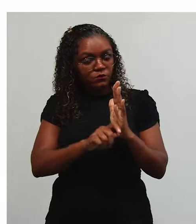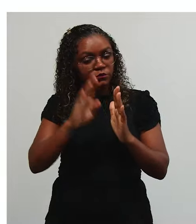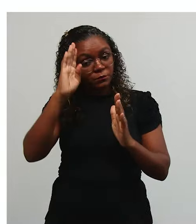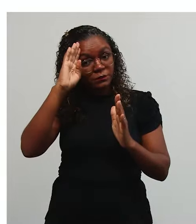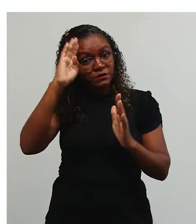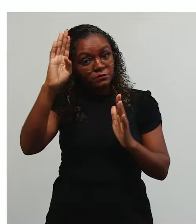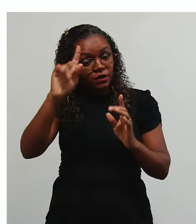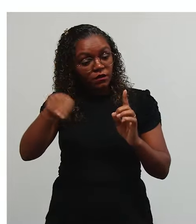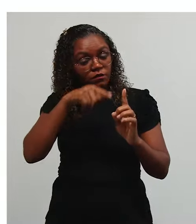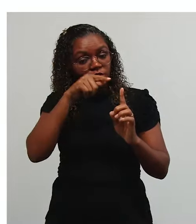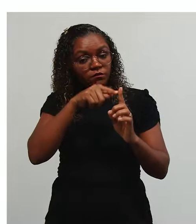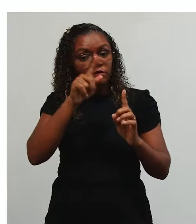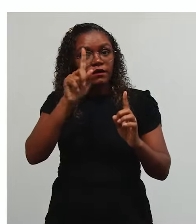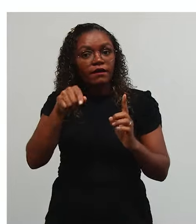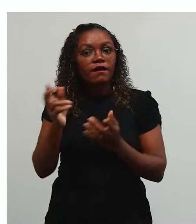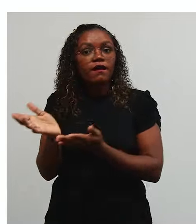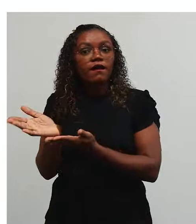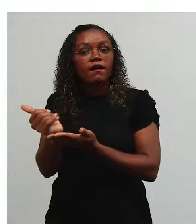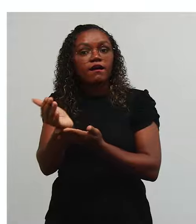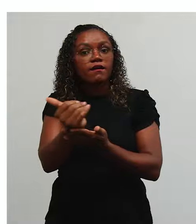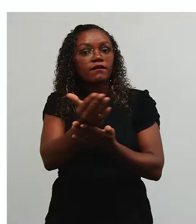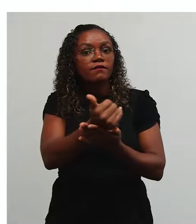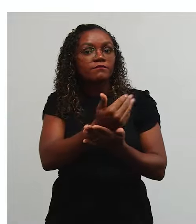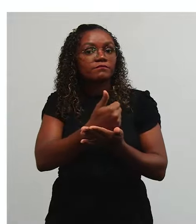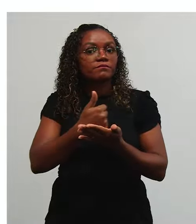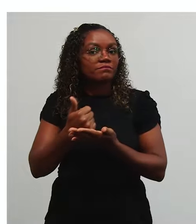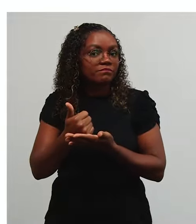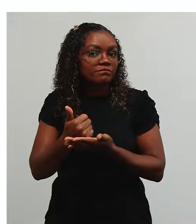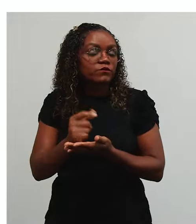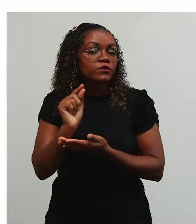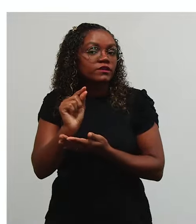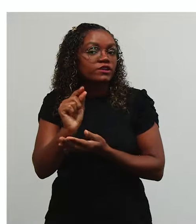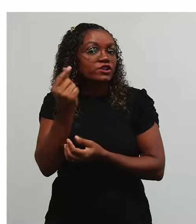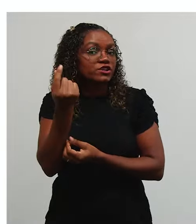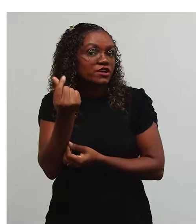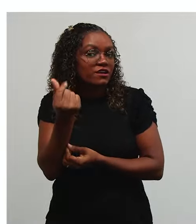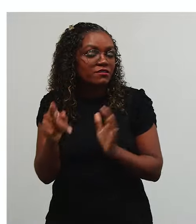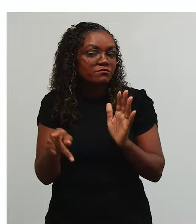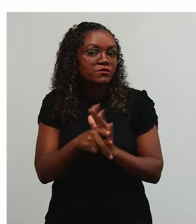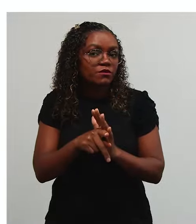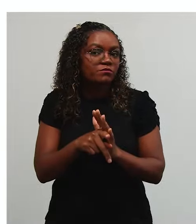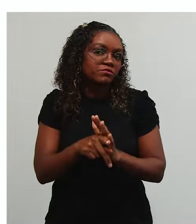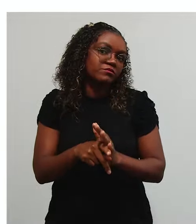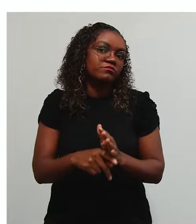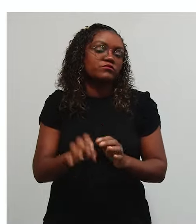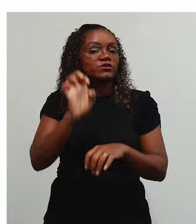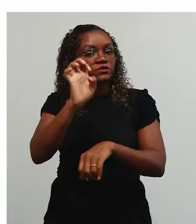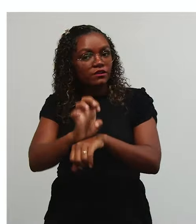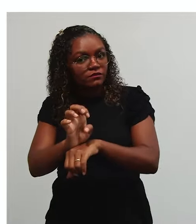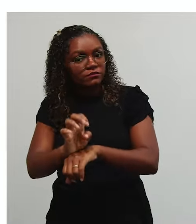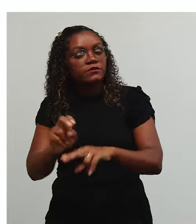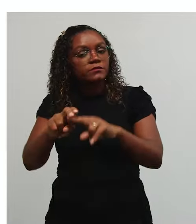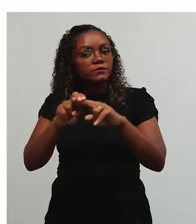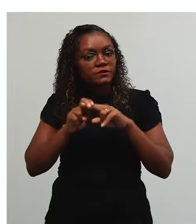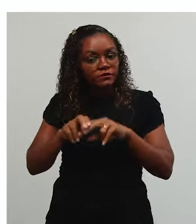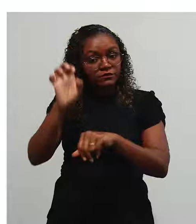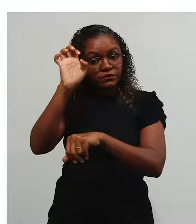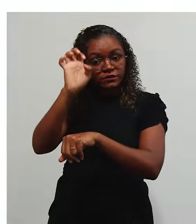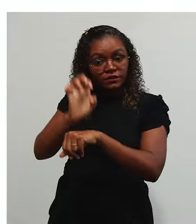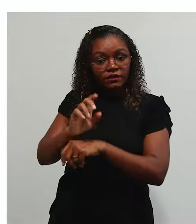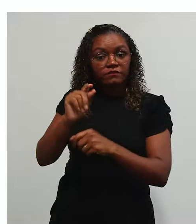do tributo é arrecadar o qu pessoal dinheiro ao estado né E aí o Estado tem